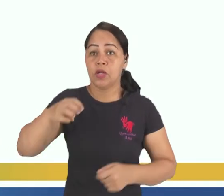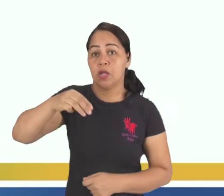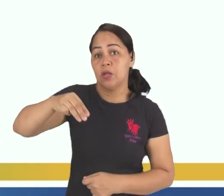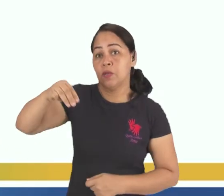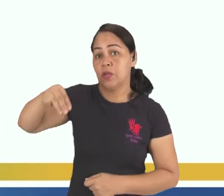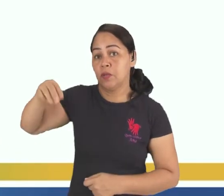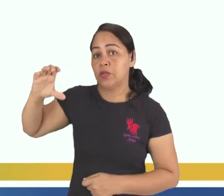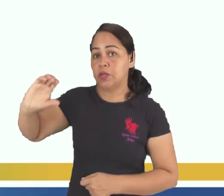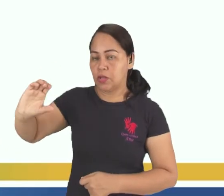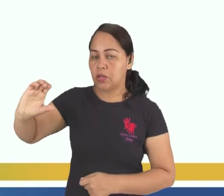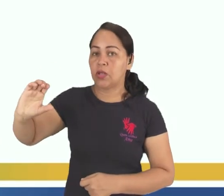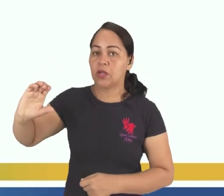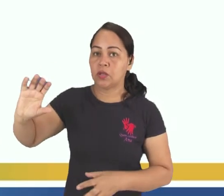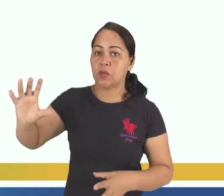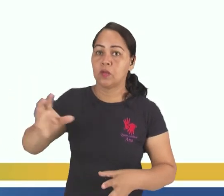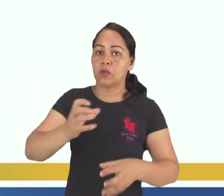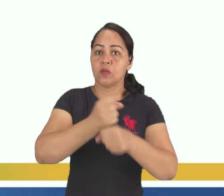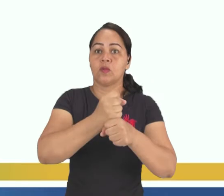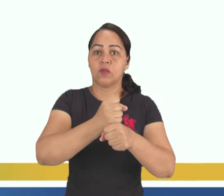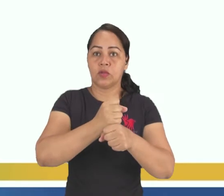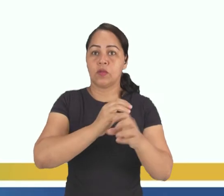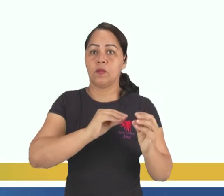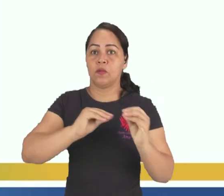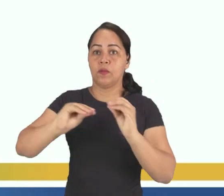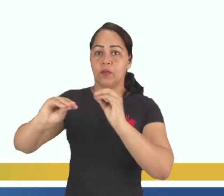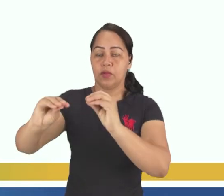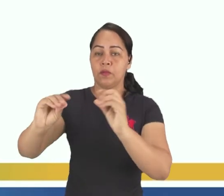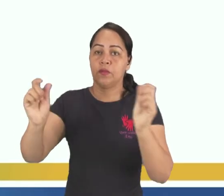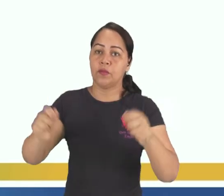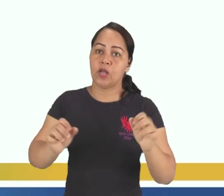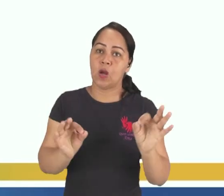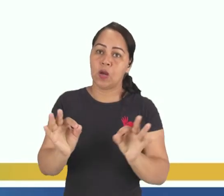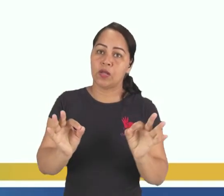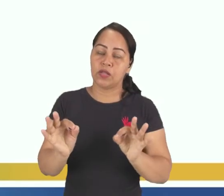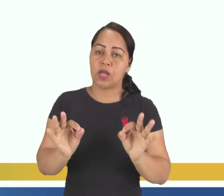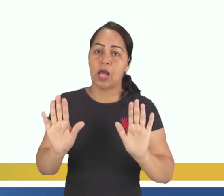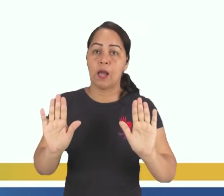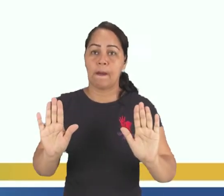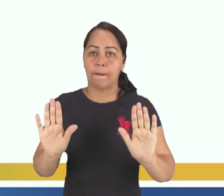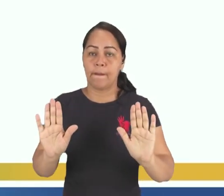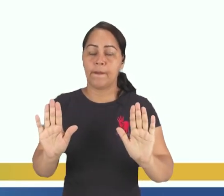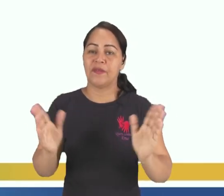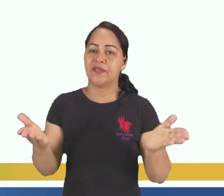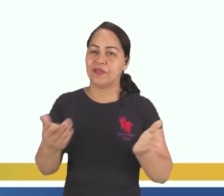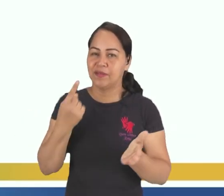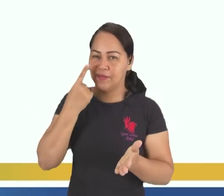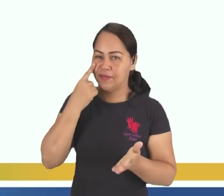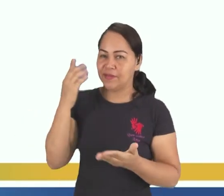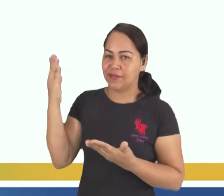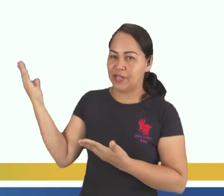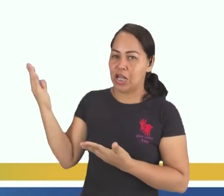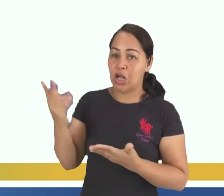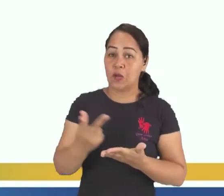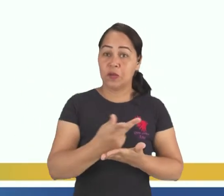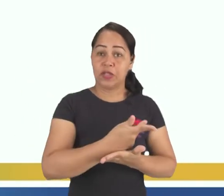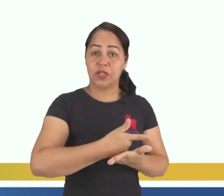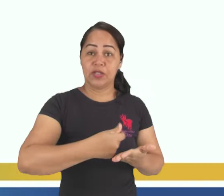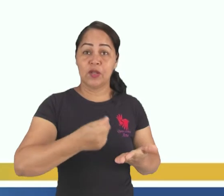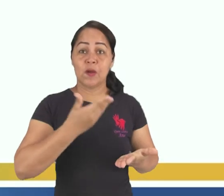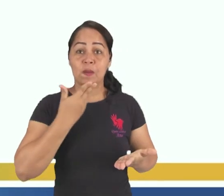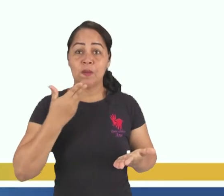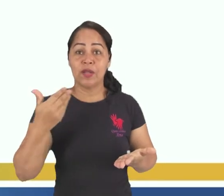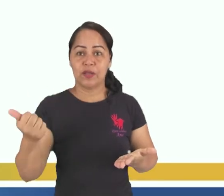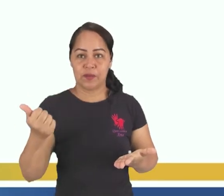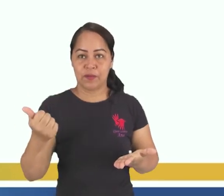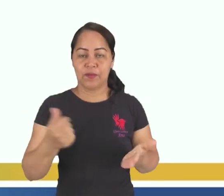questão. E aí você também poderia ordenar essas frações. Mas aqui eu vou usar o desenho para a gente ver melhor.